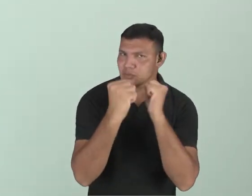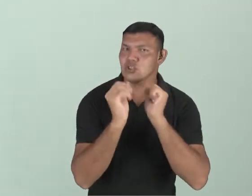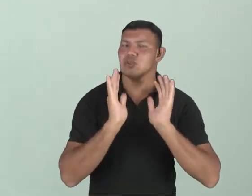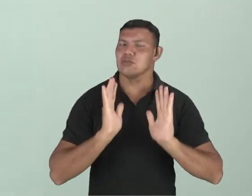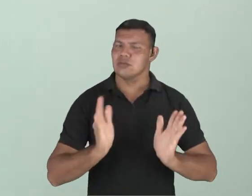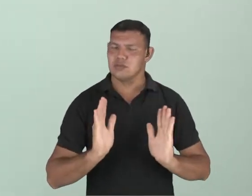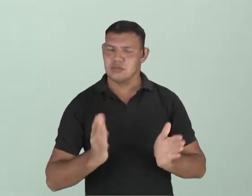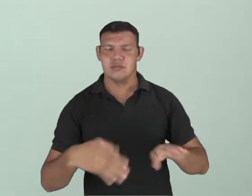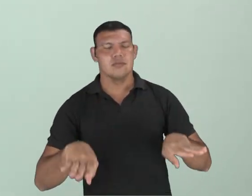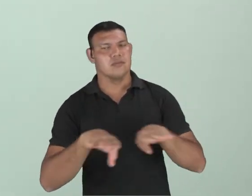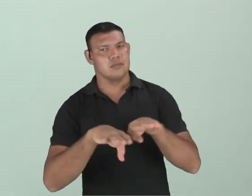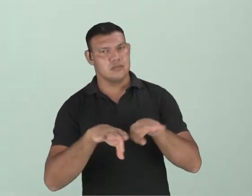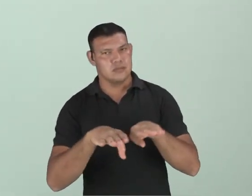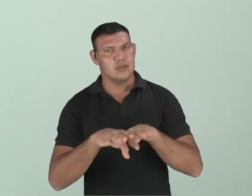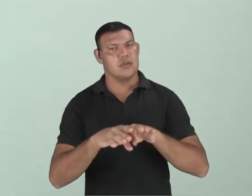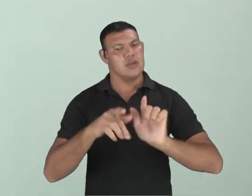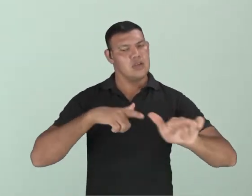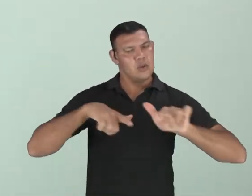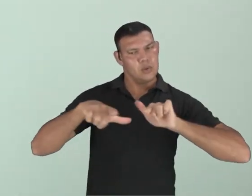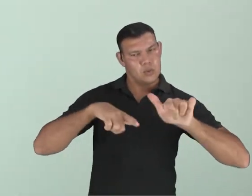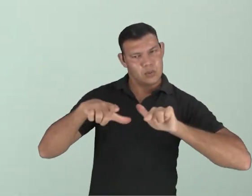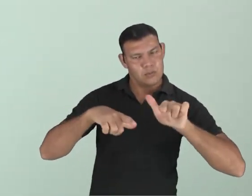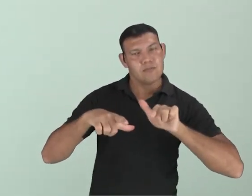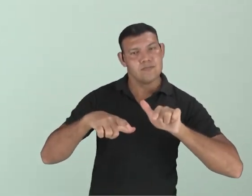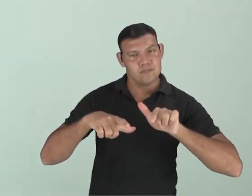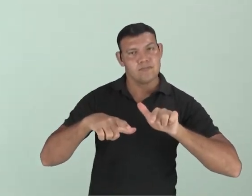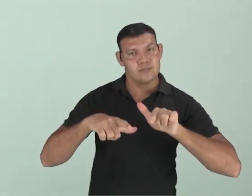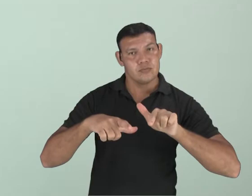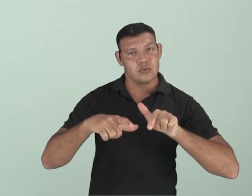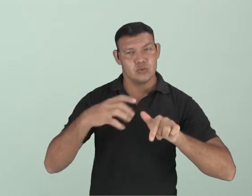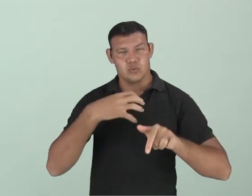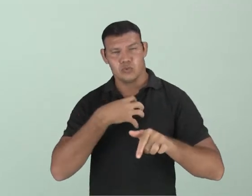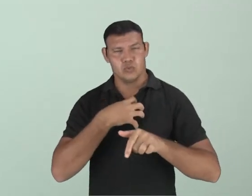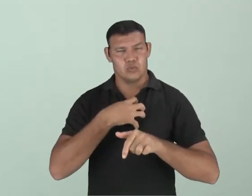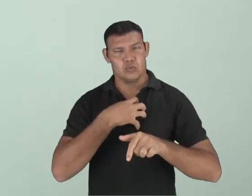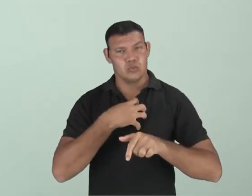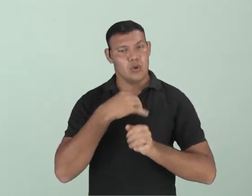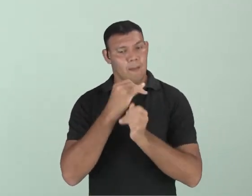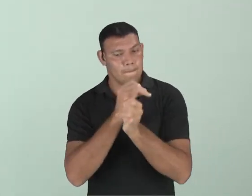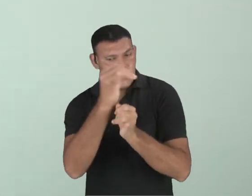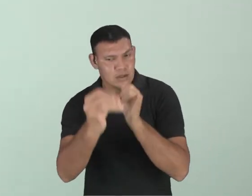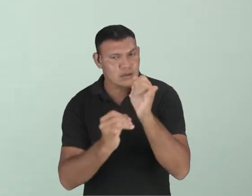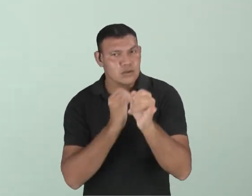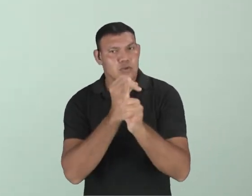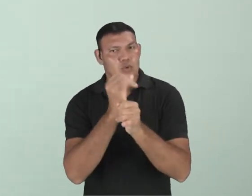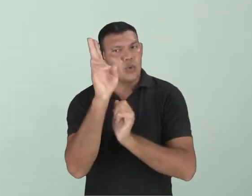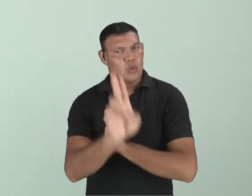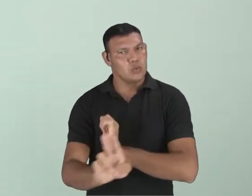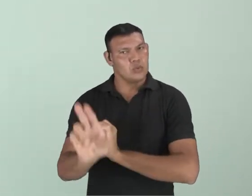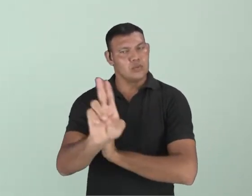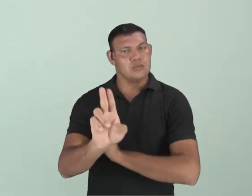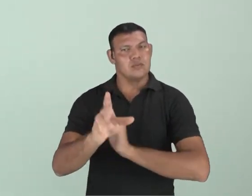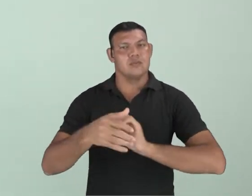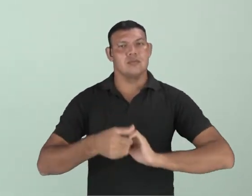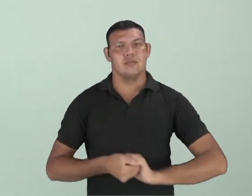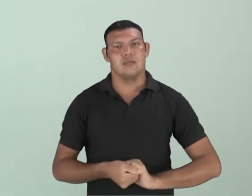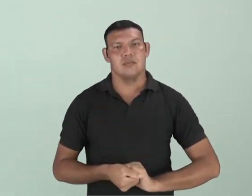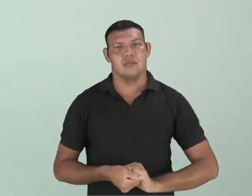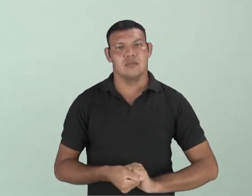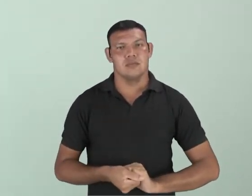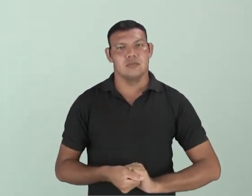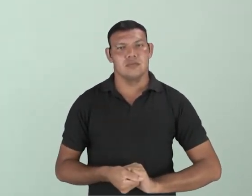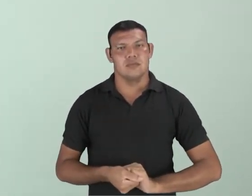já estão trabalhando com essa maneira, né, com essa maneira aí